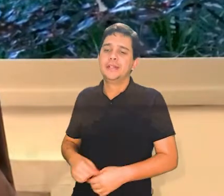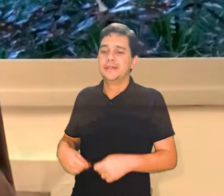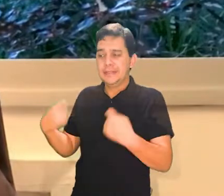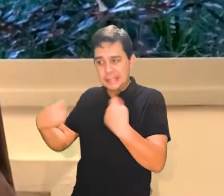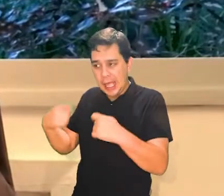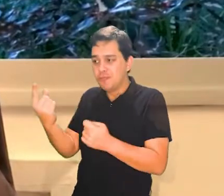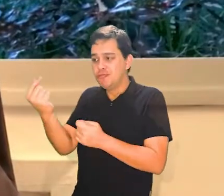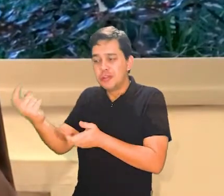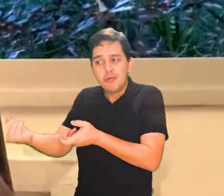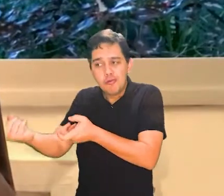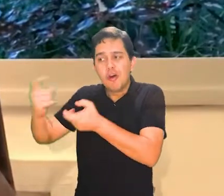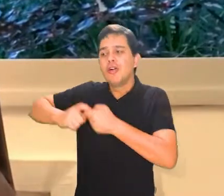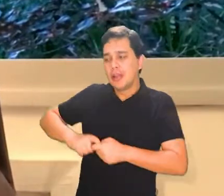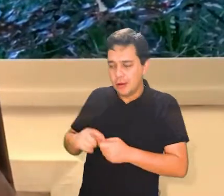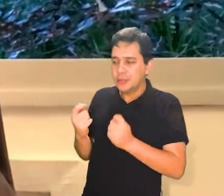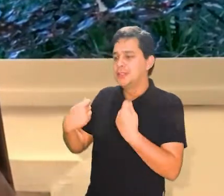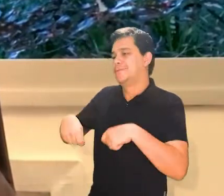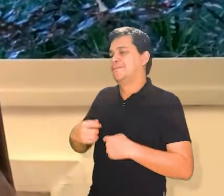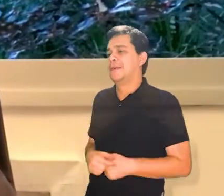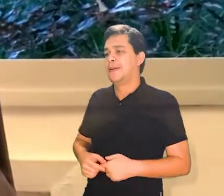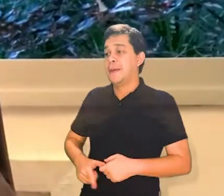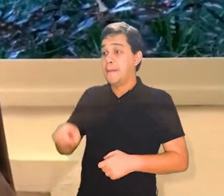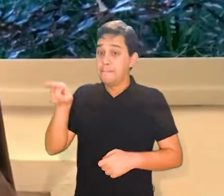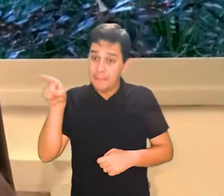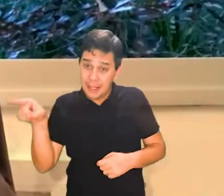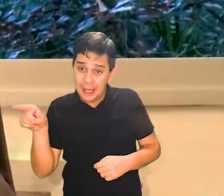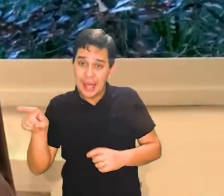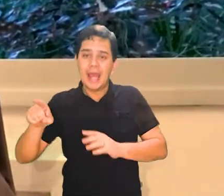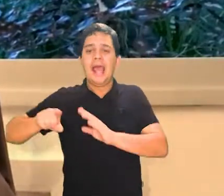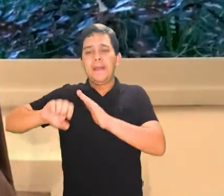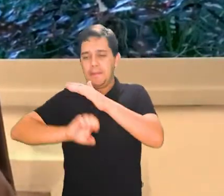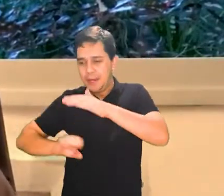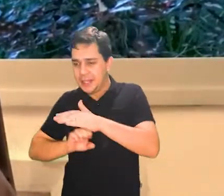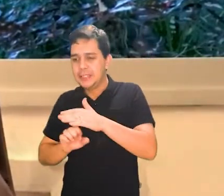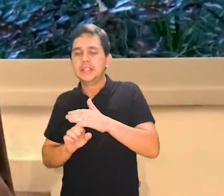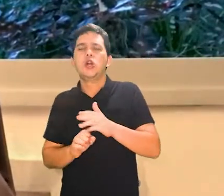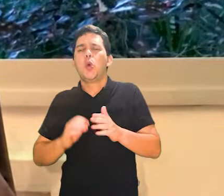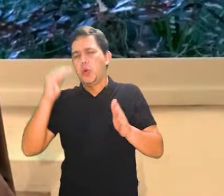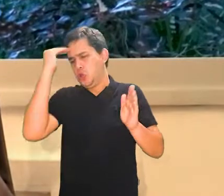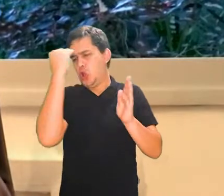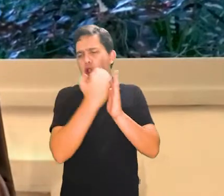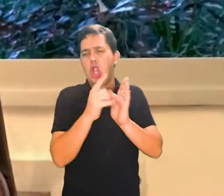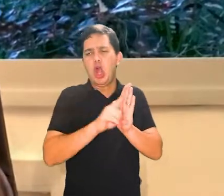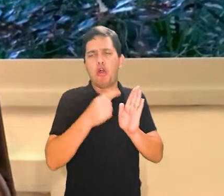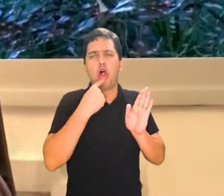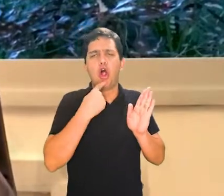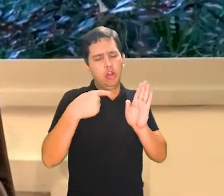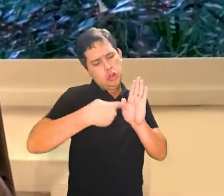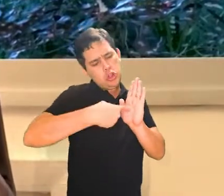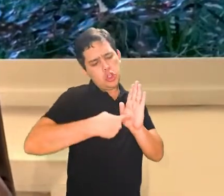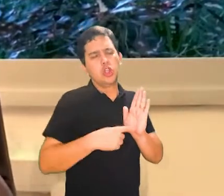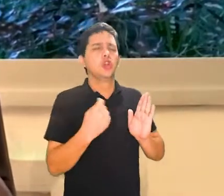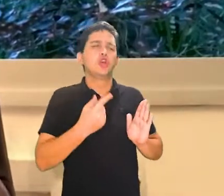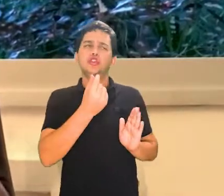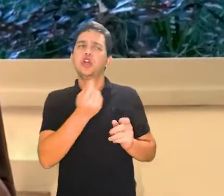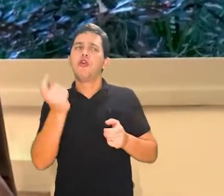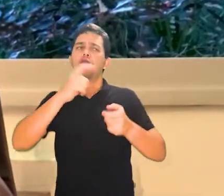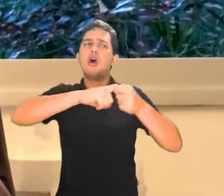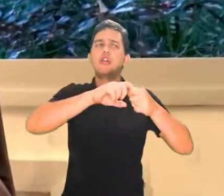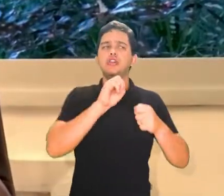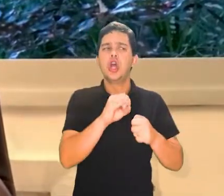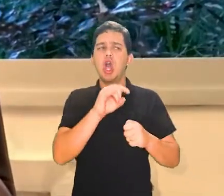assim condicionava o exercício do direito de reembolso, né, de arrependimento, nesse sentido